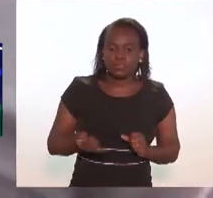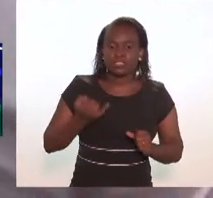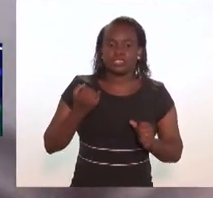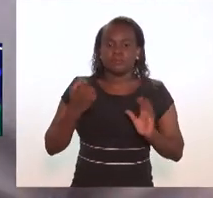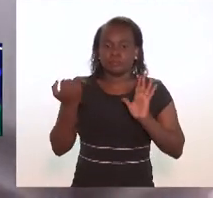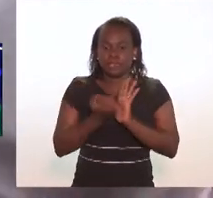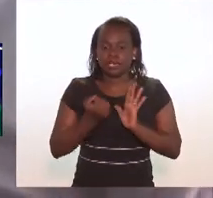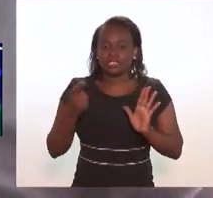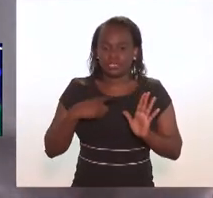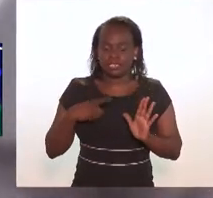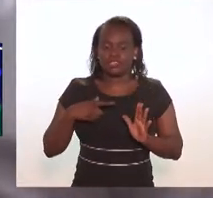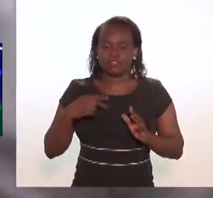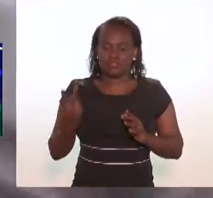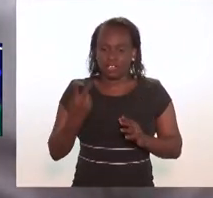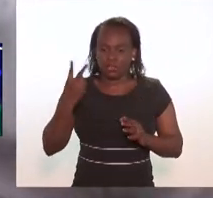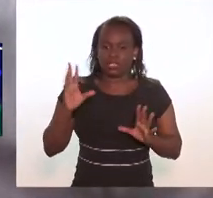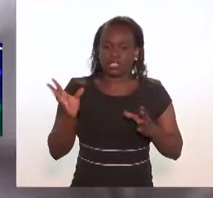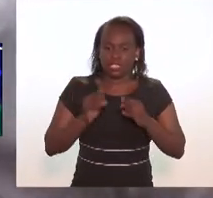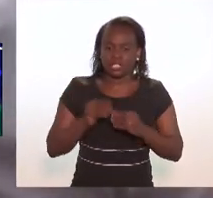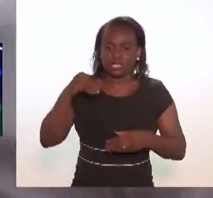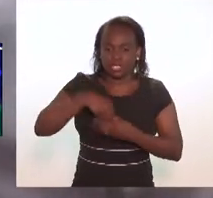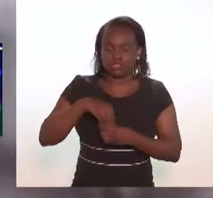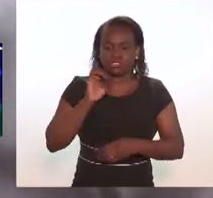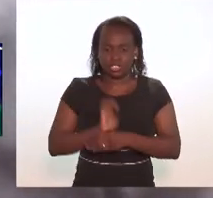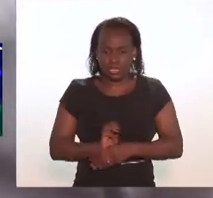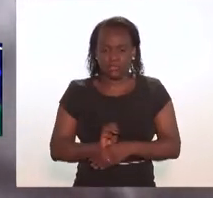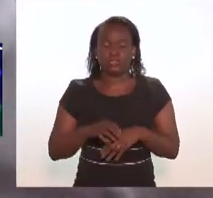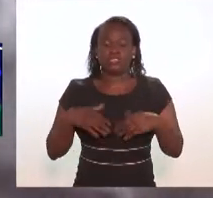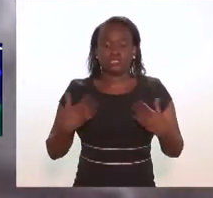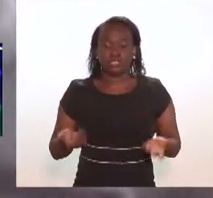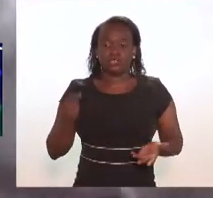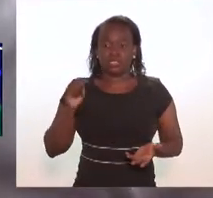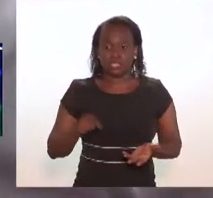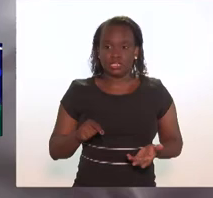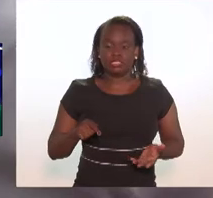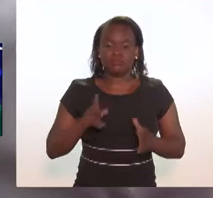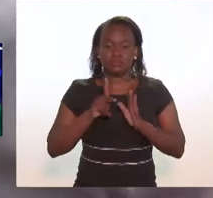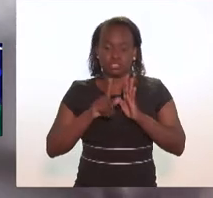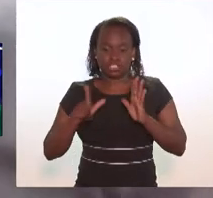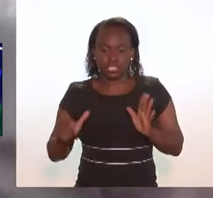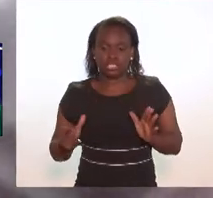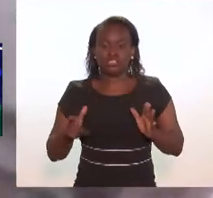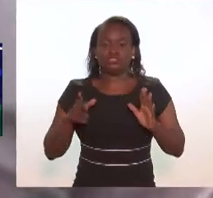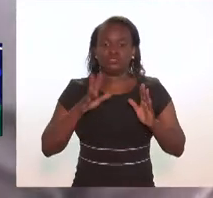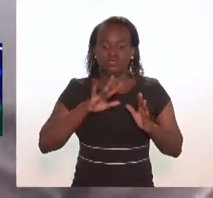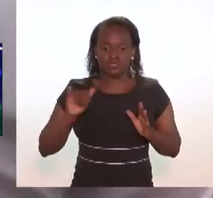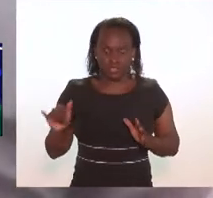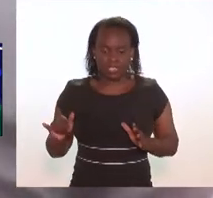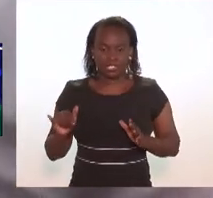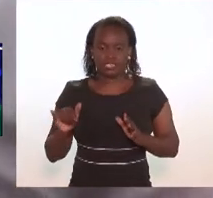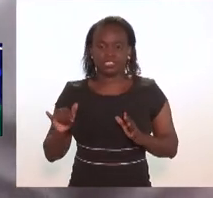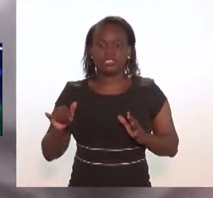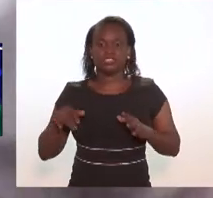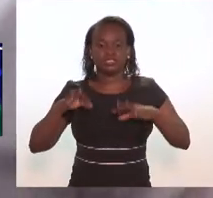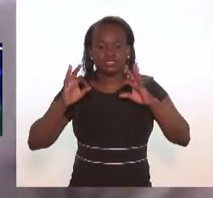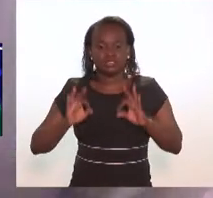que têm valor agregado dentro do Estado. Então, esse projeto ele vai justamente na